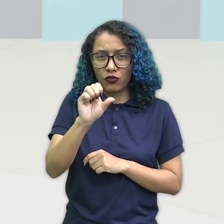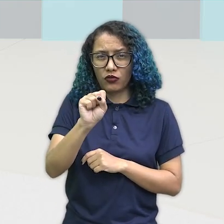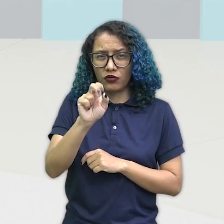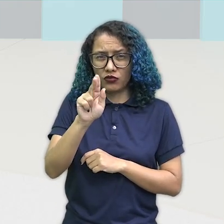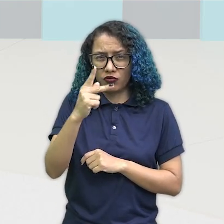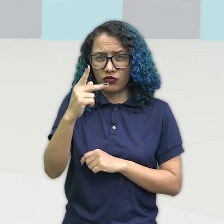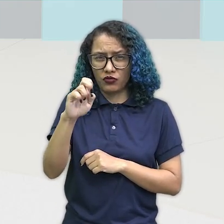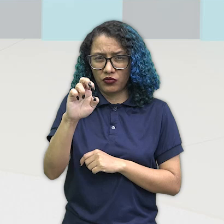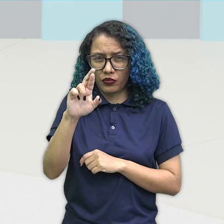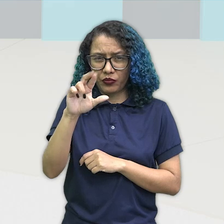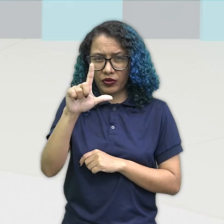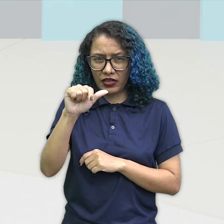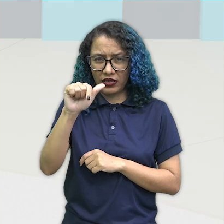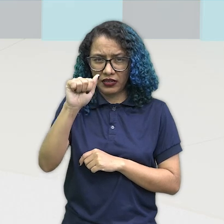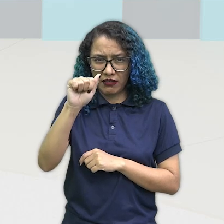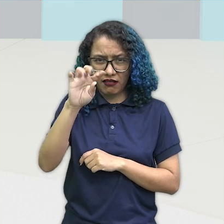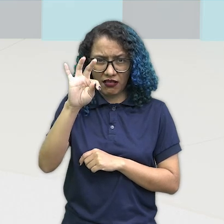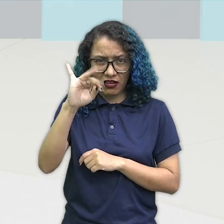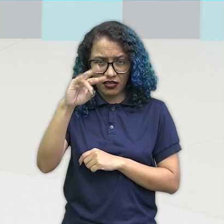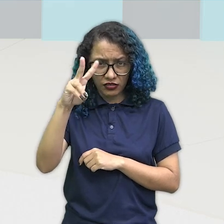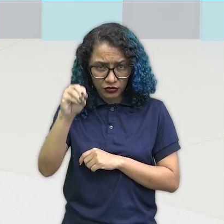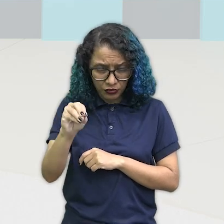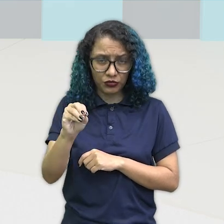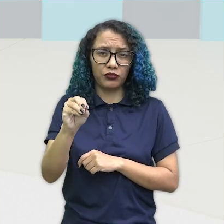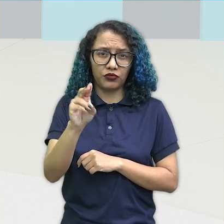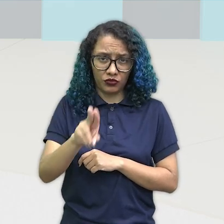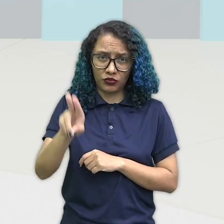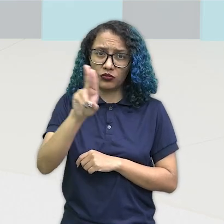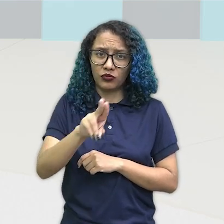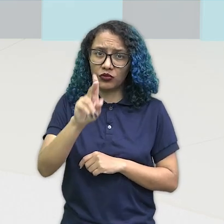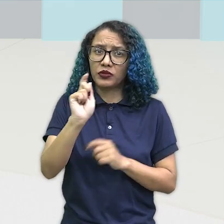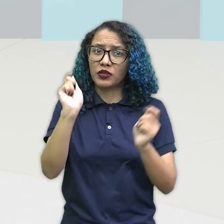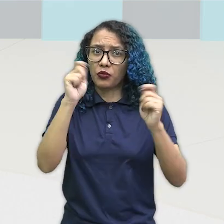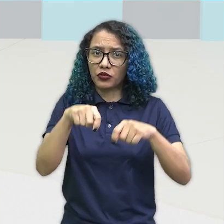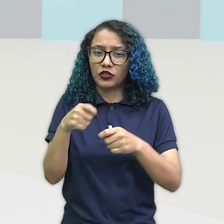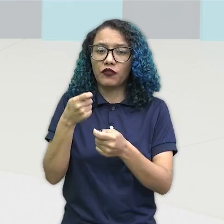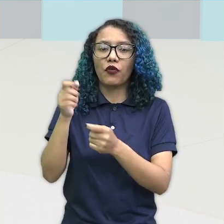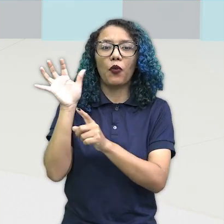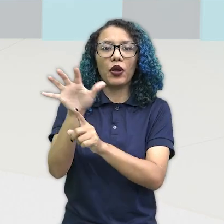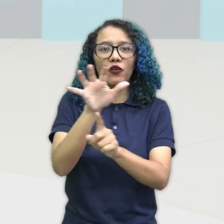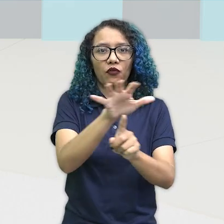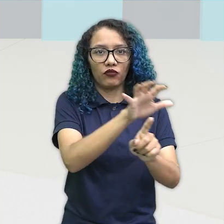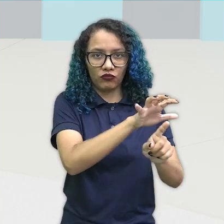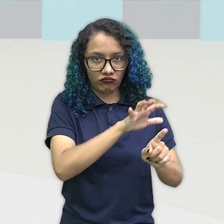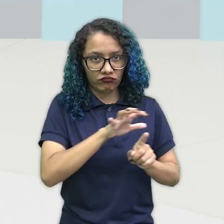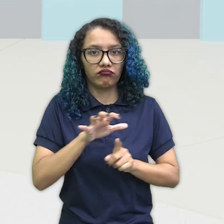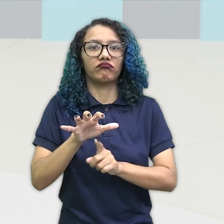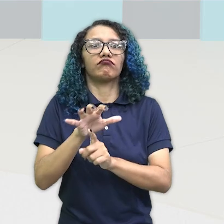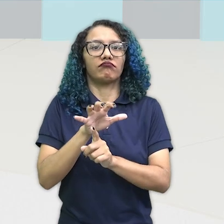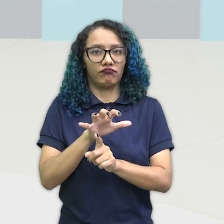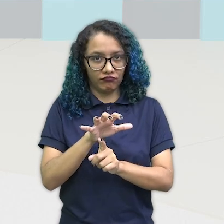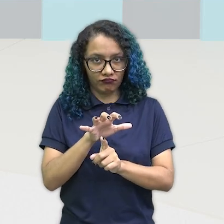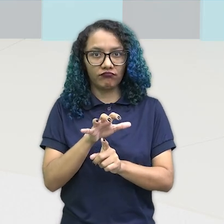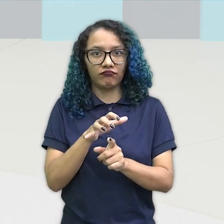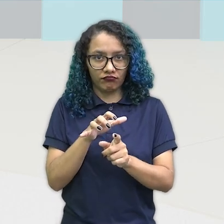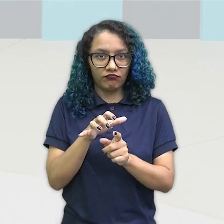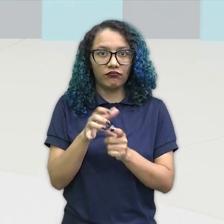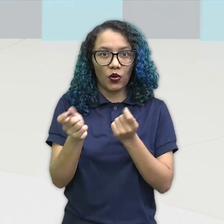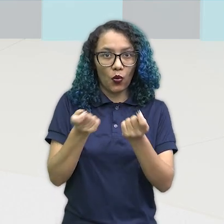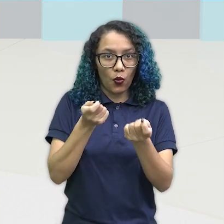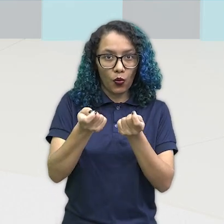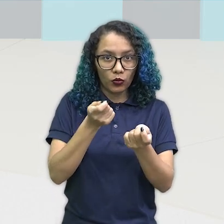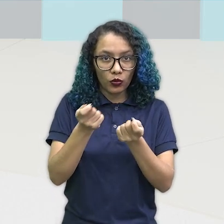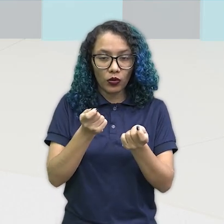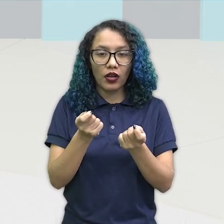manipular geralmente usam expressões no superlativo. Porque o grau superlativo é justamente